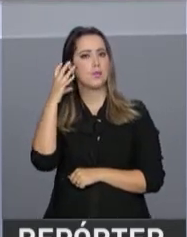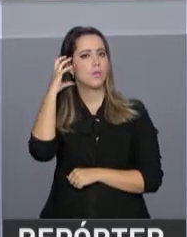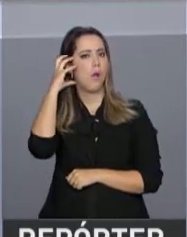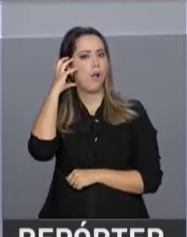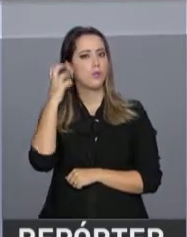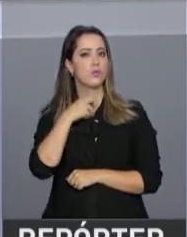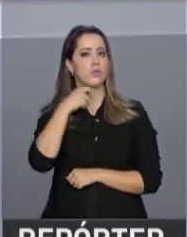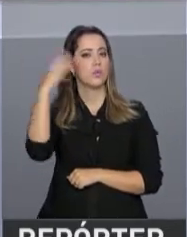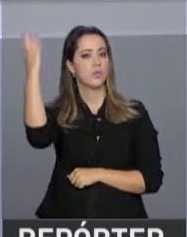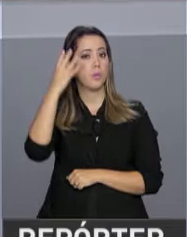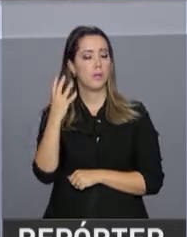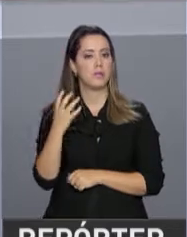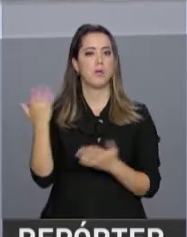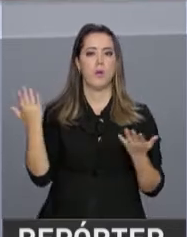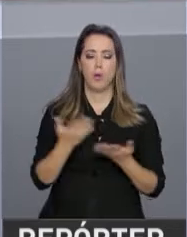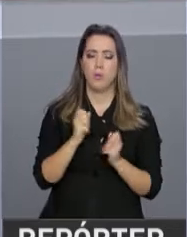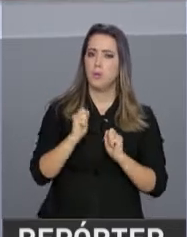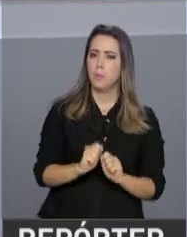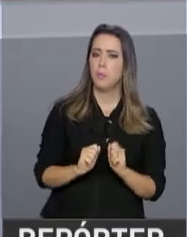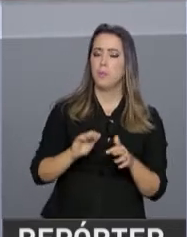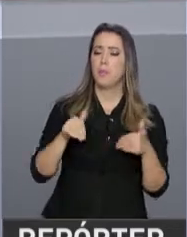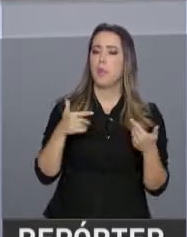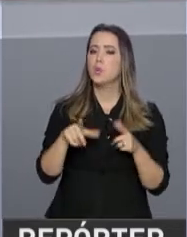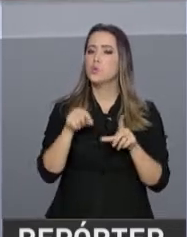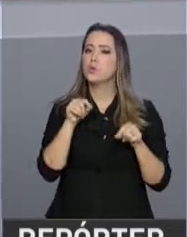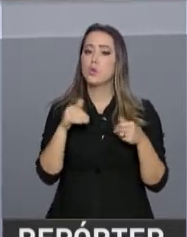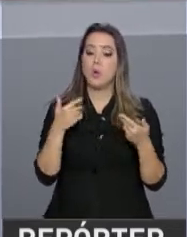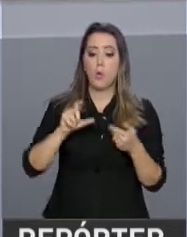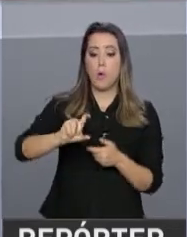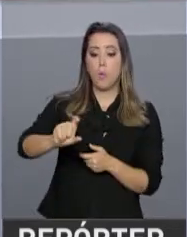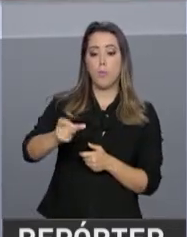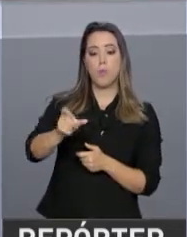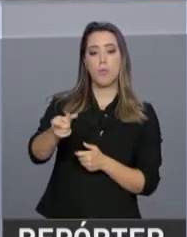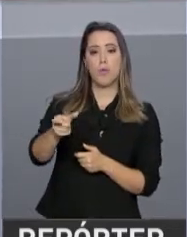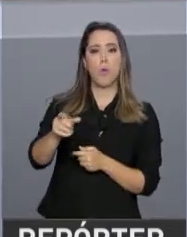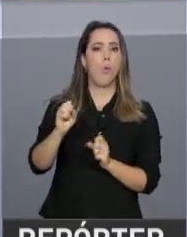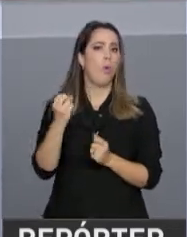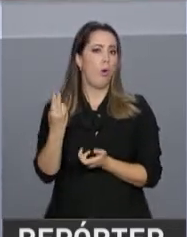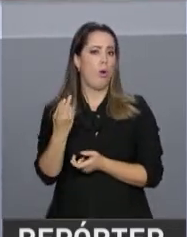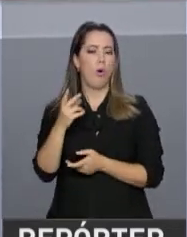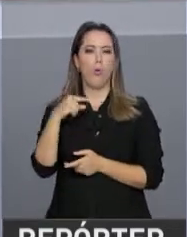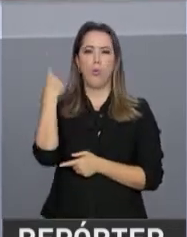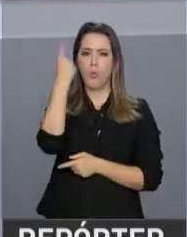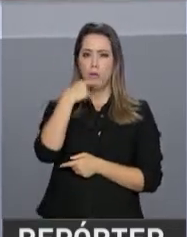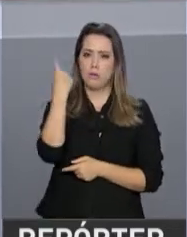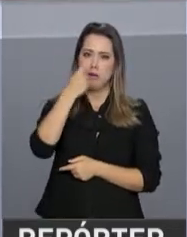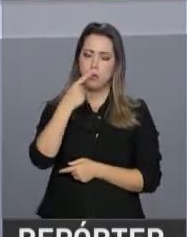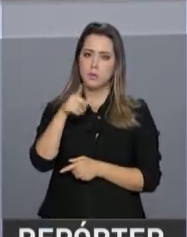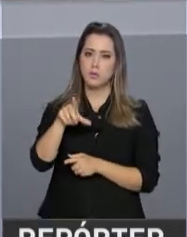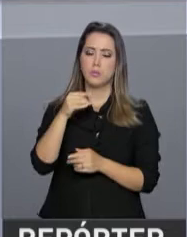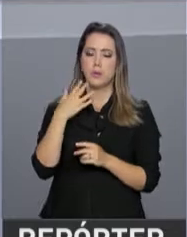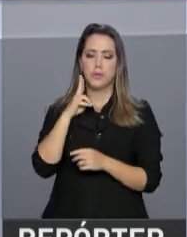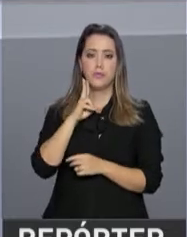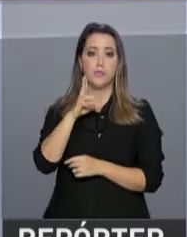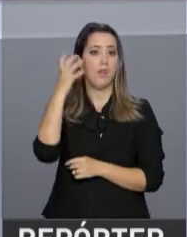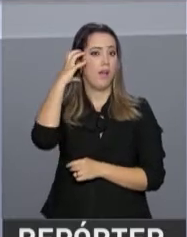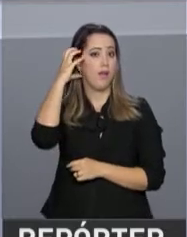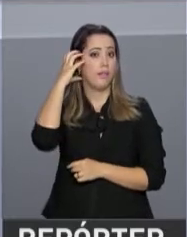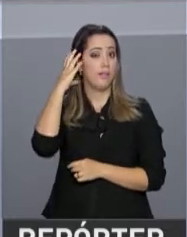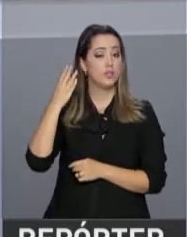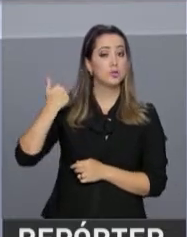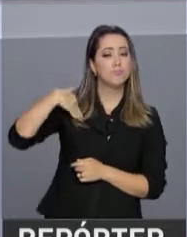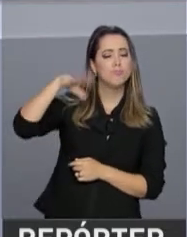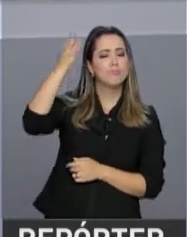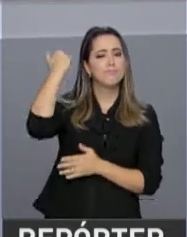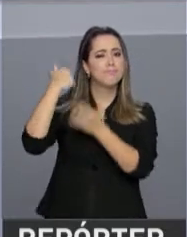país agora será possível escolher uma estação ou uma faixa horária para acompanhar o programa de rádio mais antigo do hemisfério sul